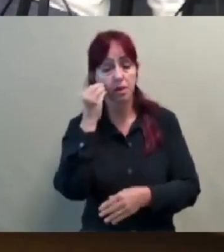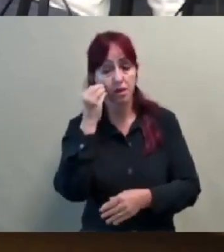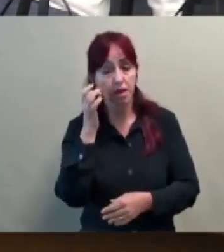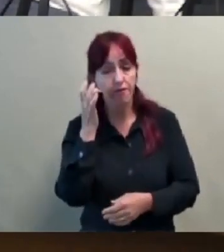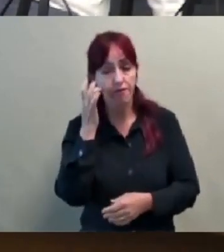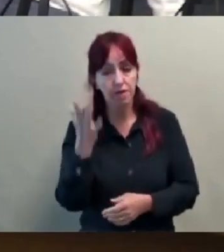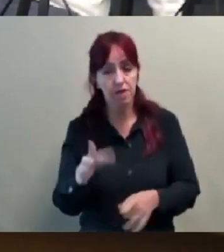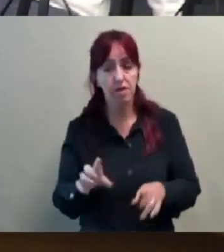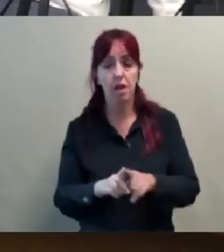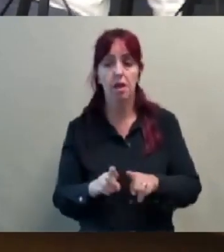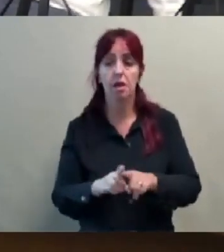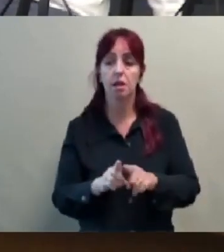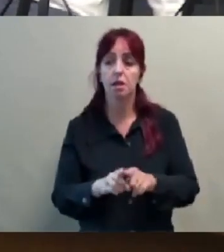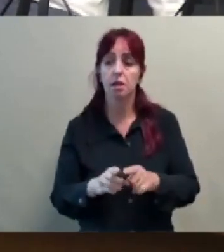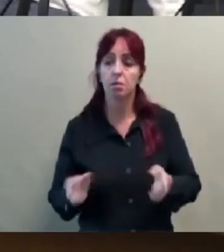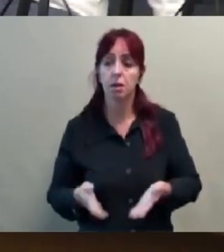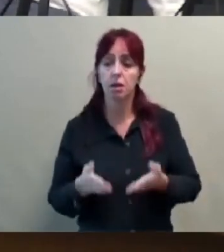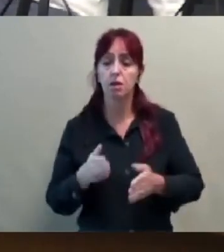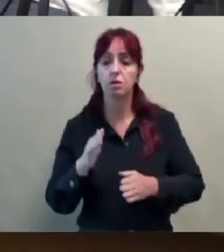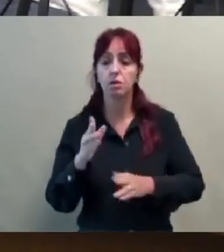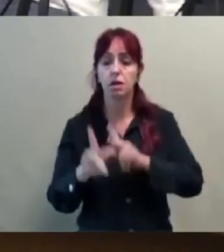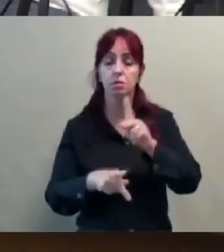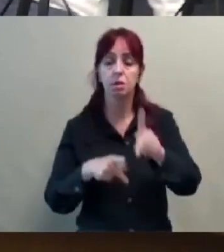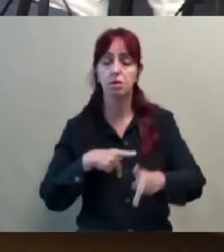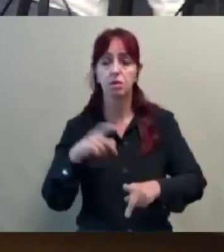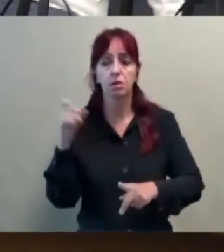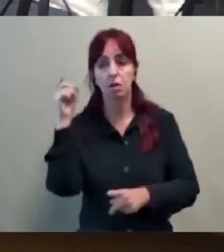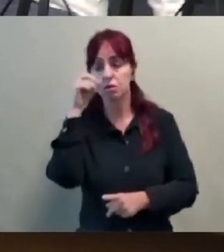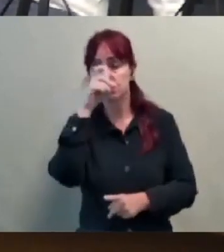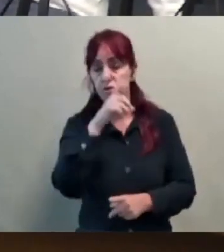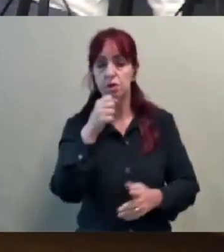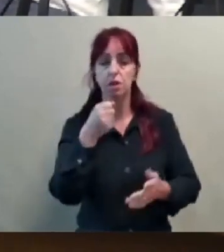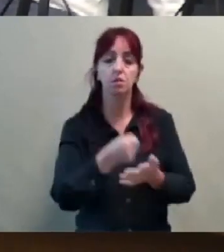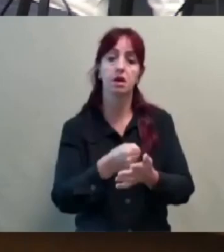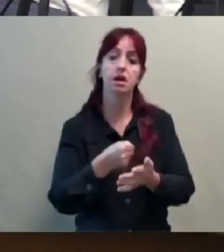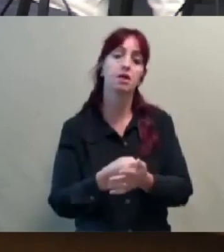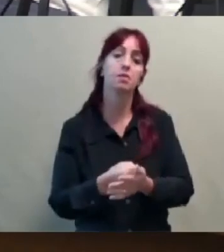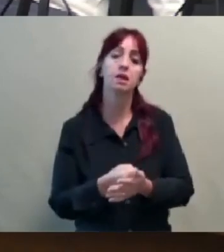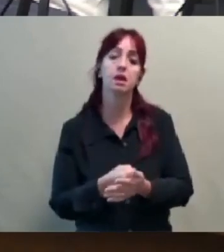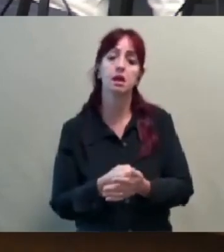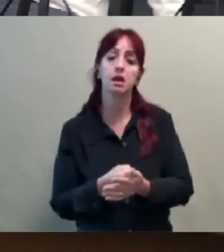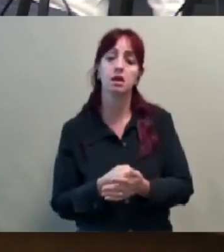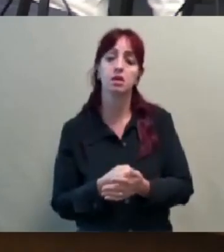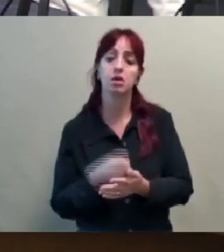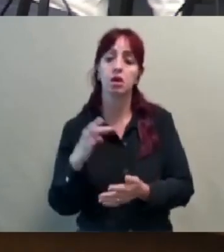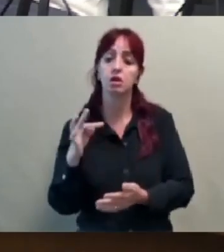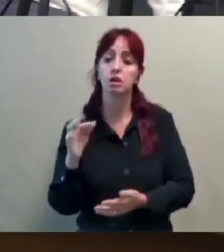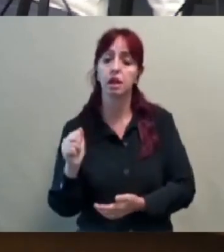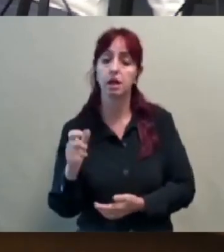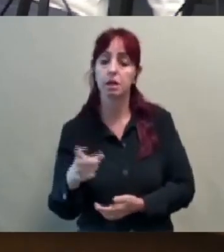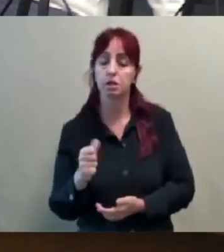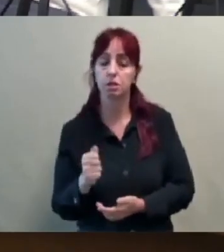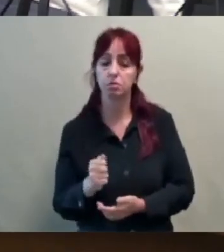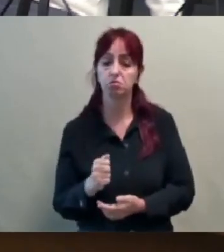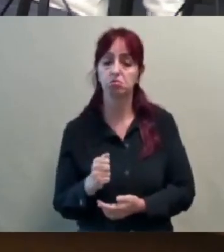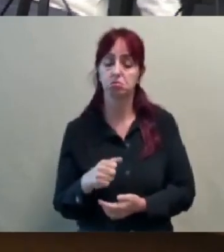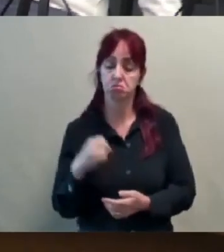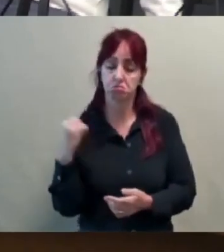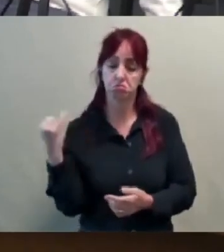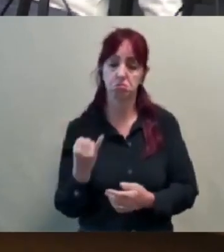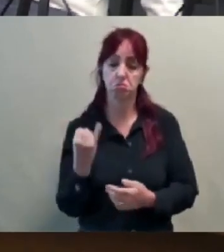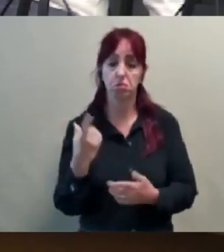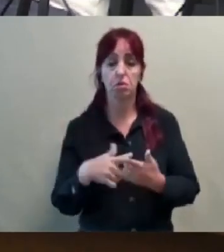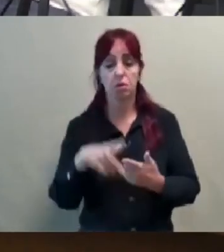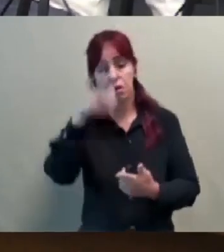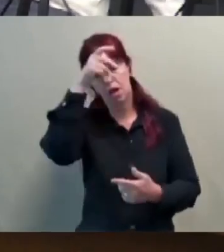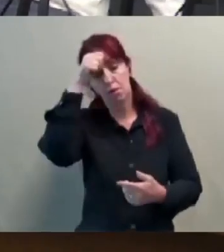que estão com dificuldade de pagamento de tributos, taxas, vale a pena. Isso porque a prefeitura, em